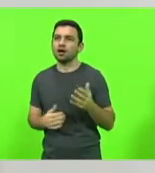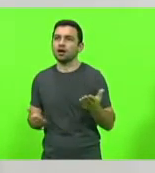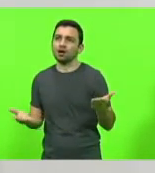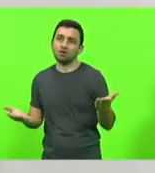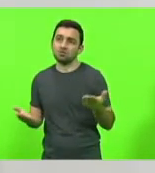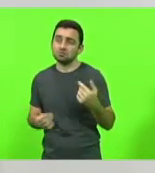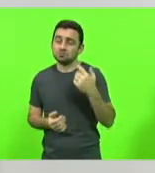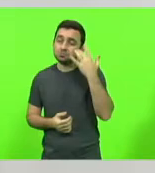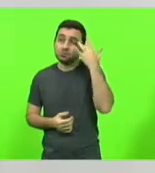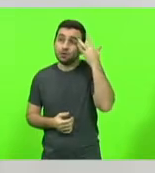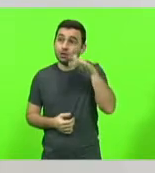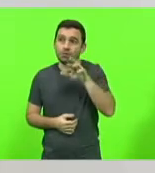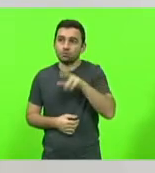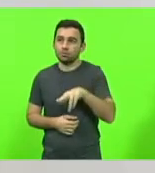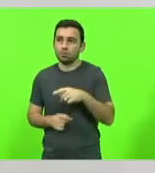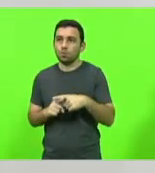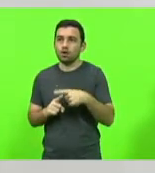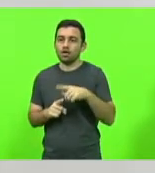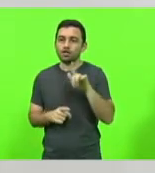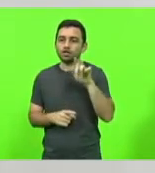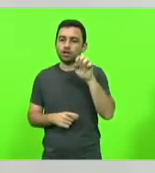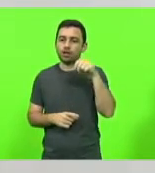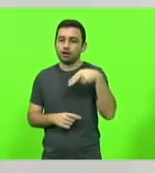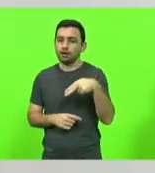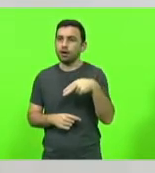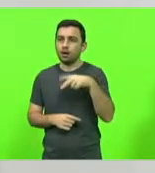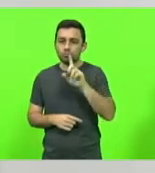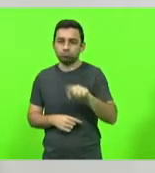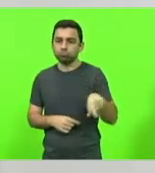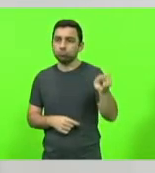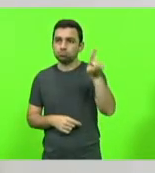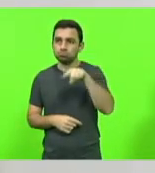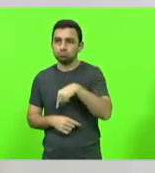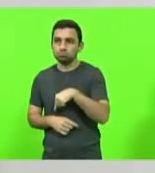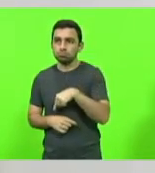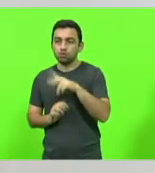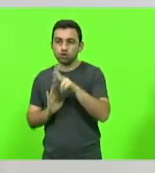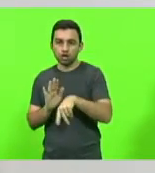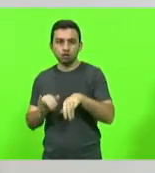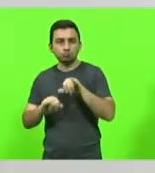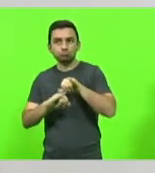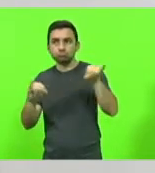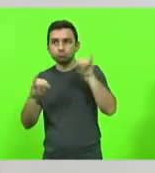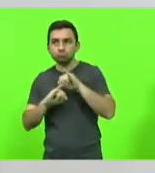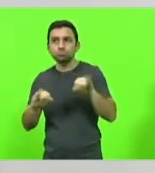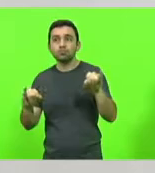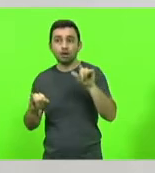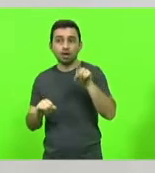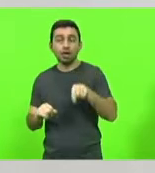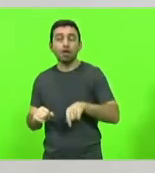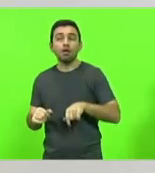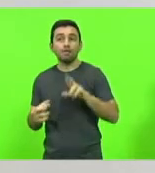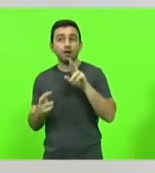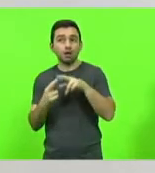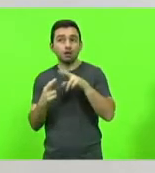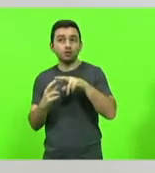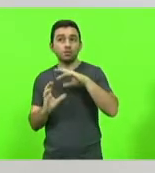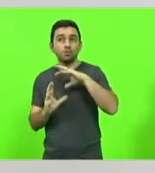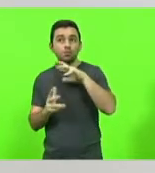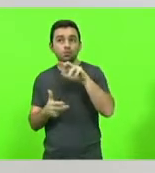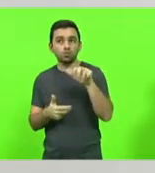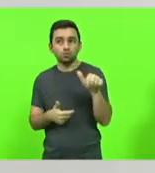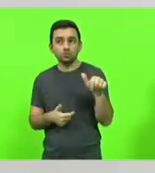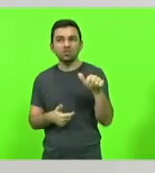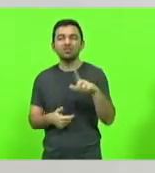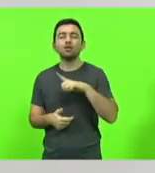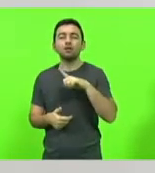razão porque o prefeito Jean encerrou o projeto que deu visibilidade para Florianópolis e colocou como referência mundial nisso, né? Teve até